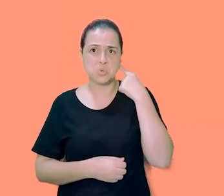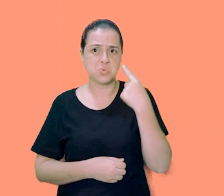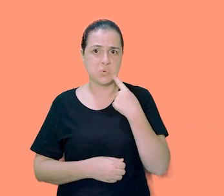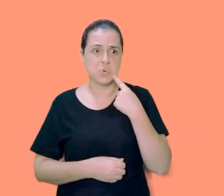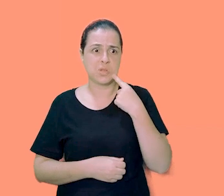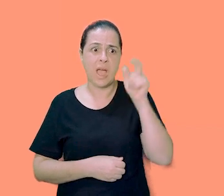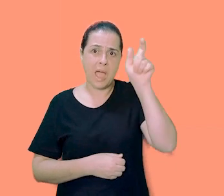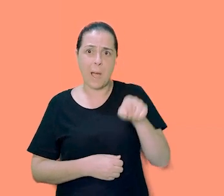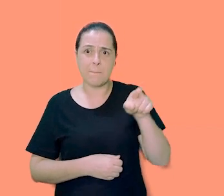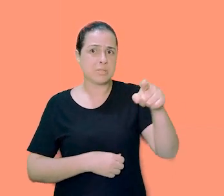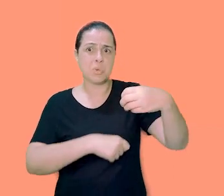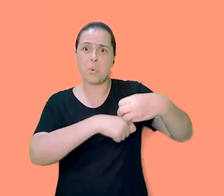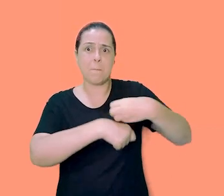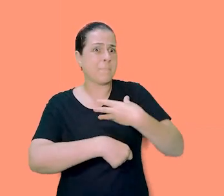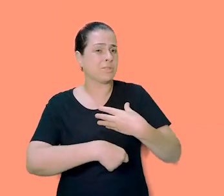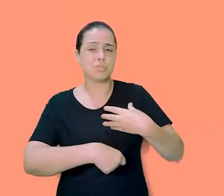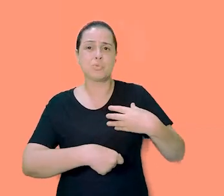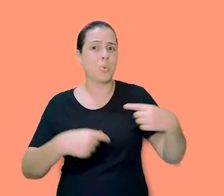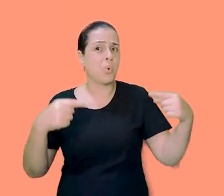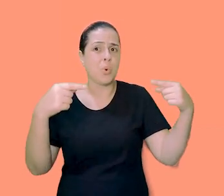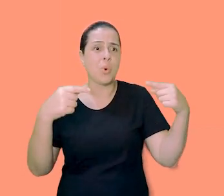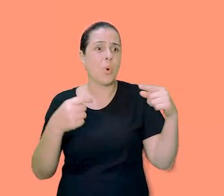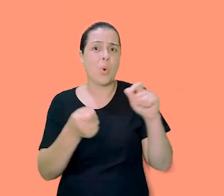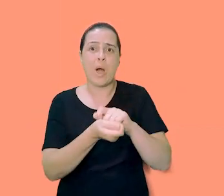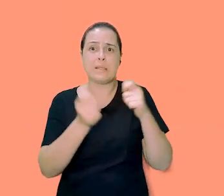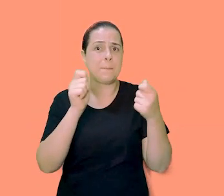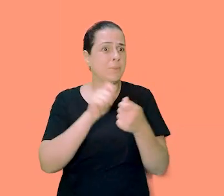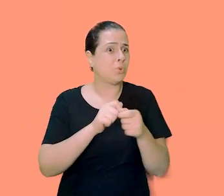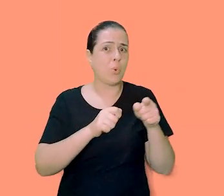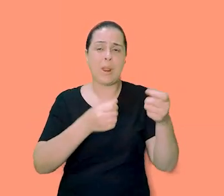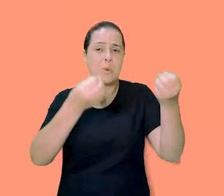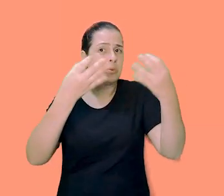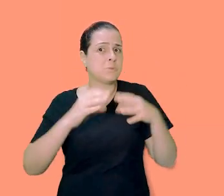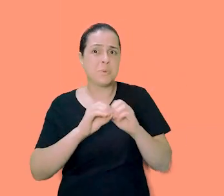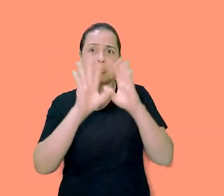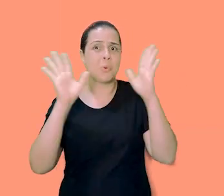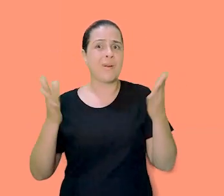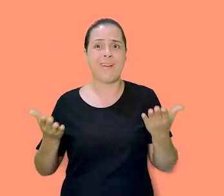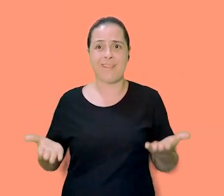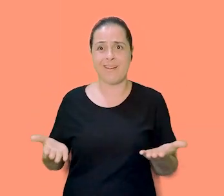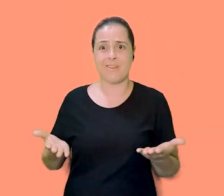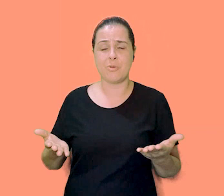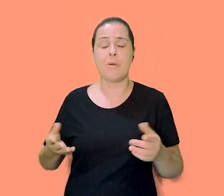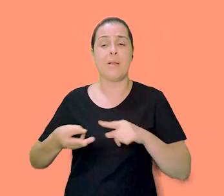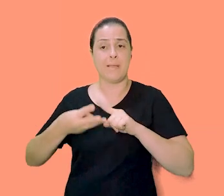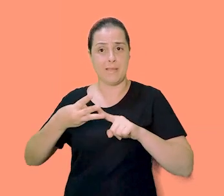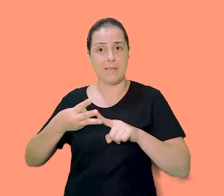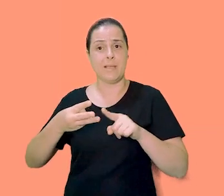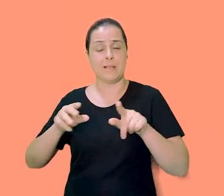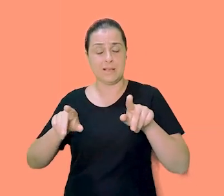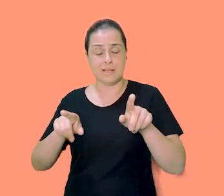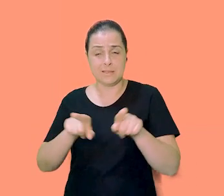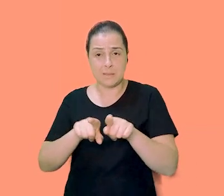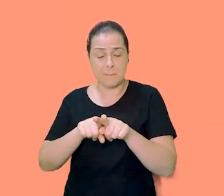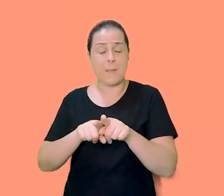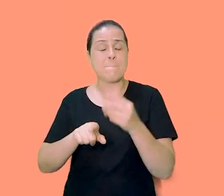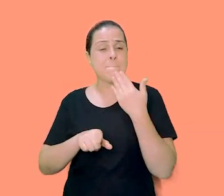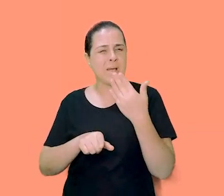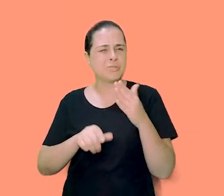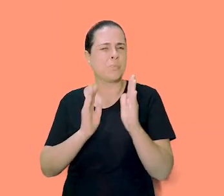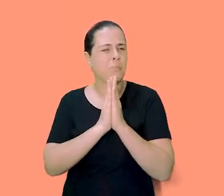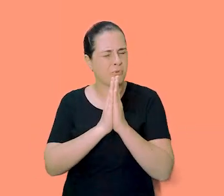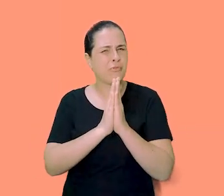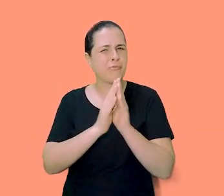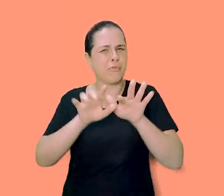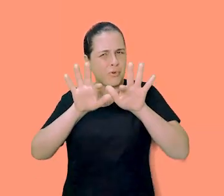maneira adequada. Né? Eu tive muita dificuldade porque eu falava para as pessoas, me passem as coisas por escrito. Mande